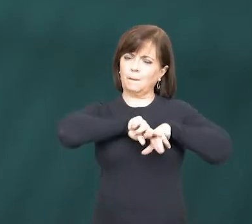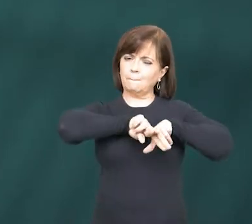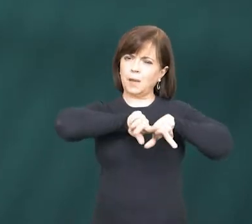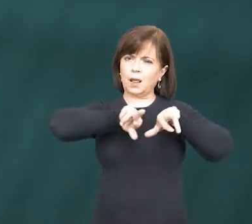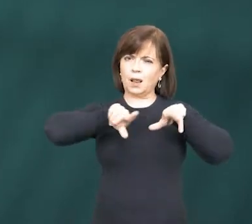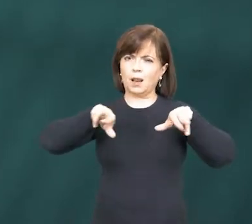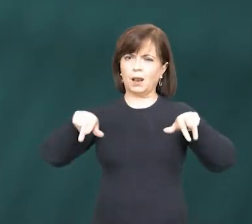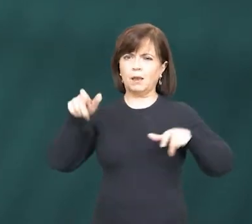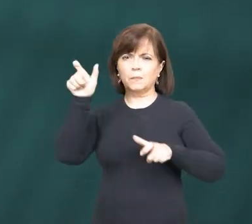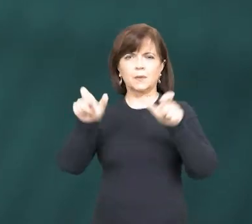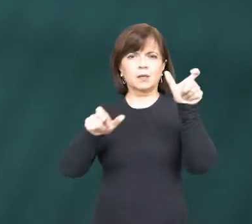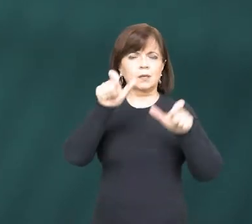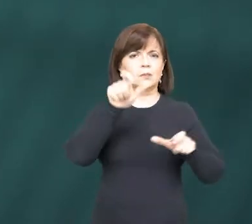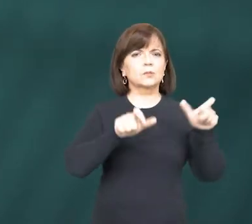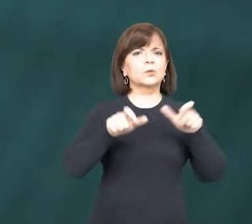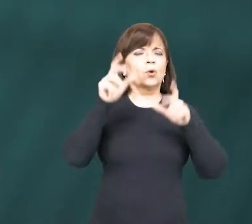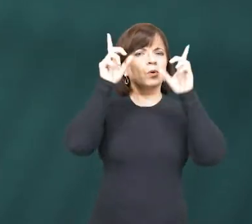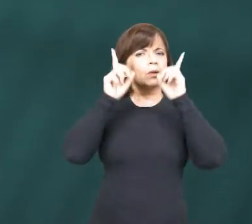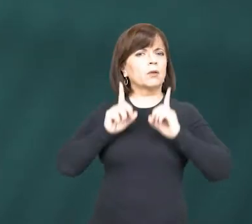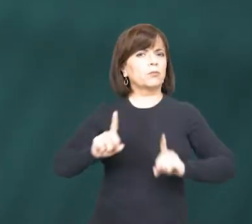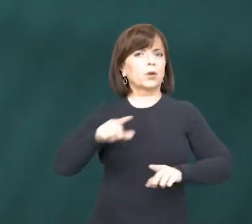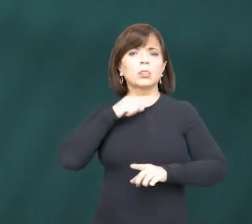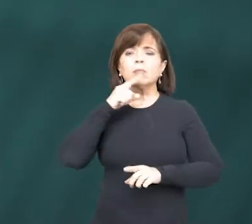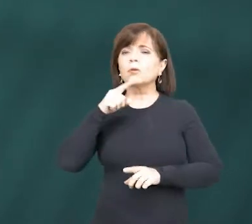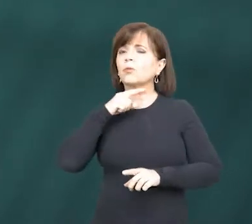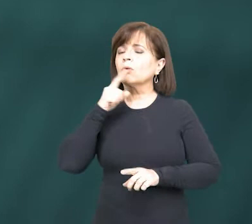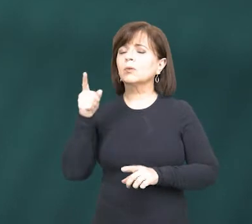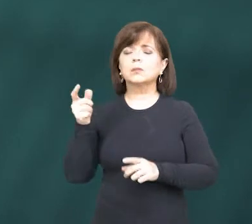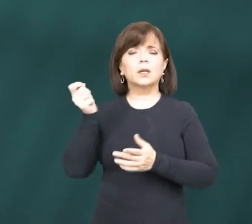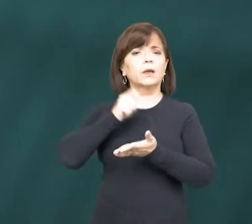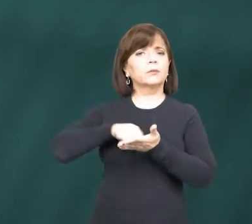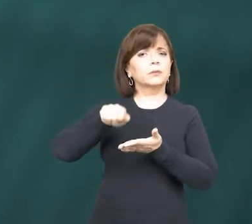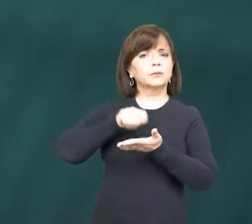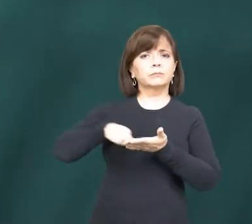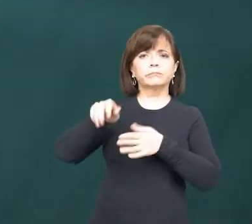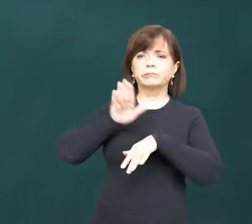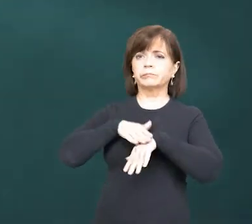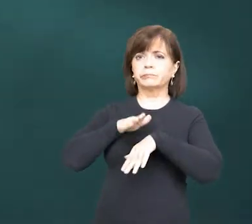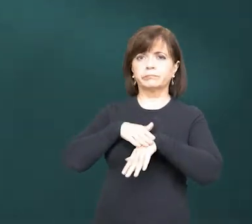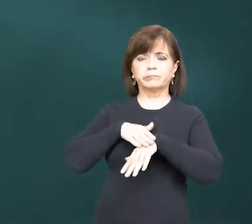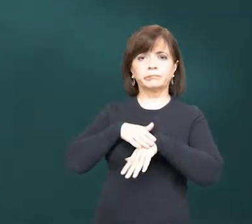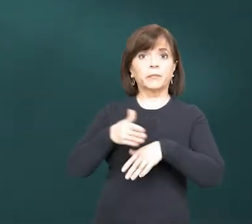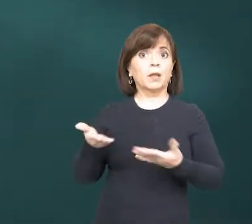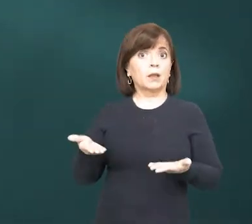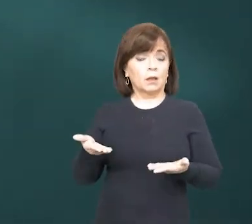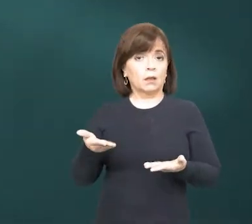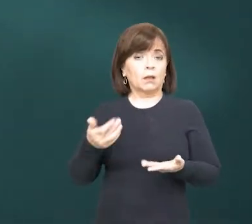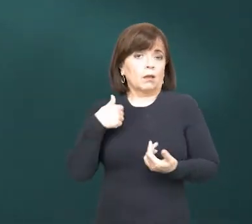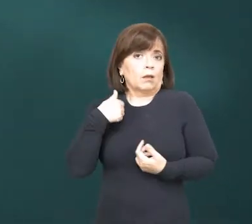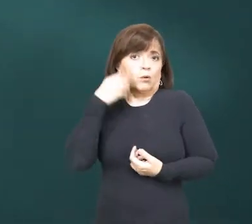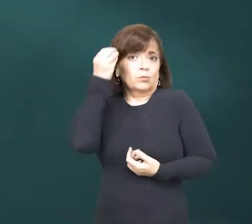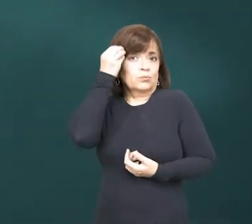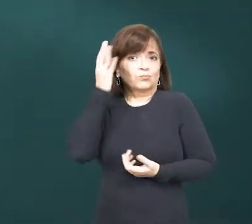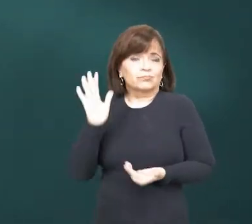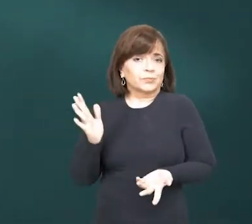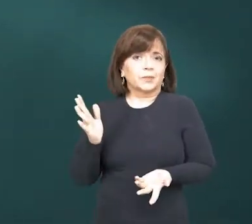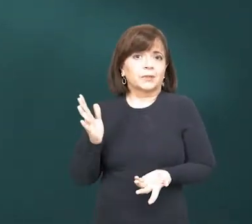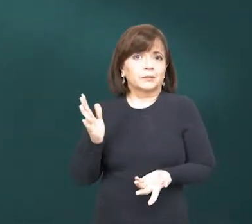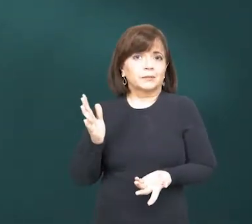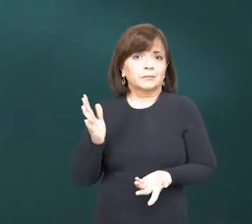várias pessoas com deficiência que também não conseguem escrever à mão. E eu não sei